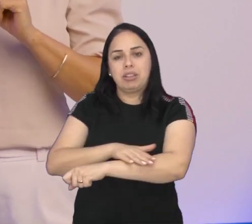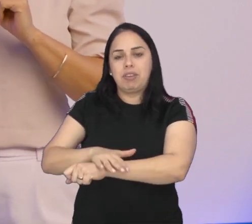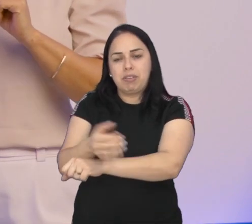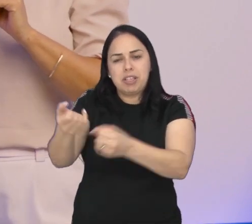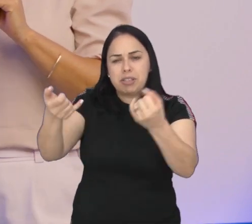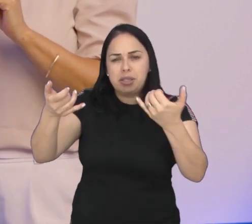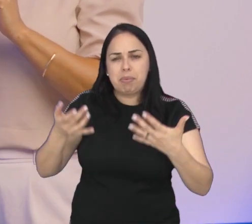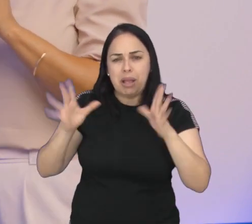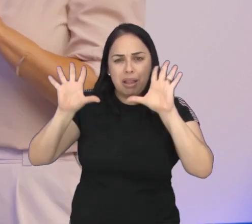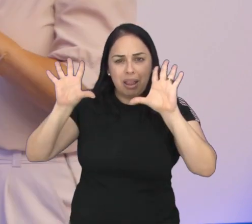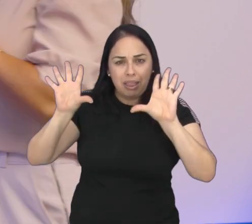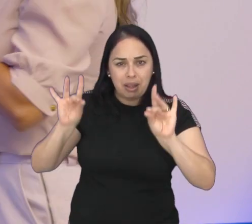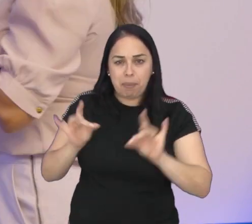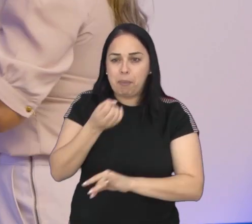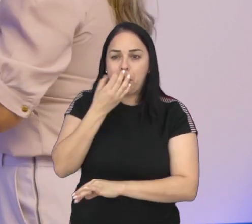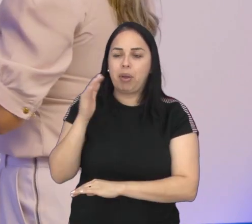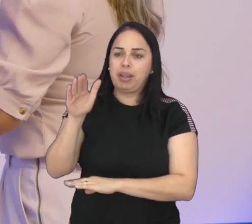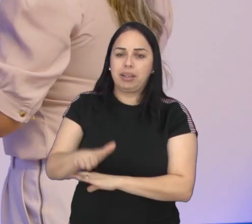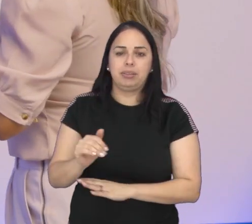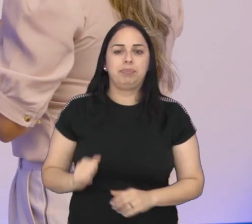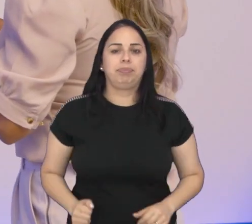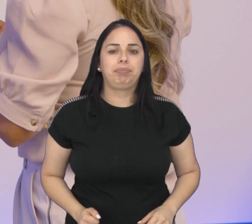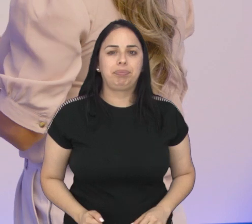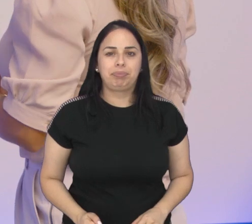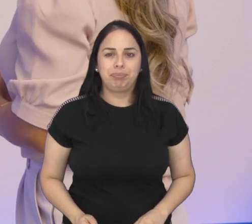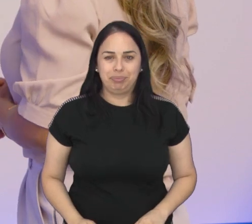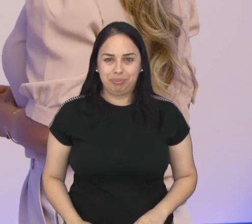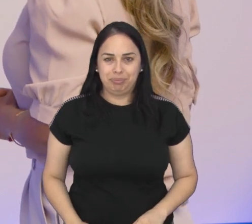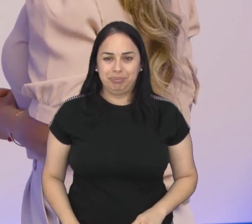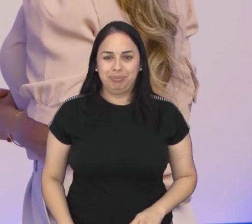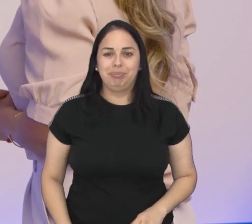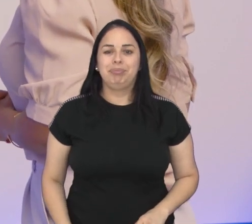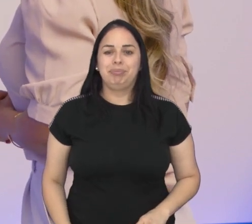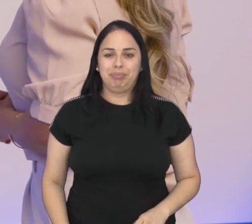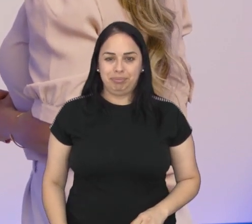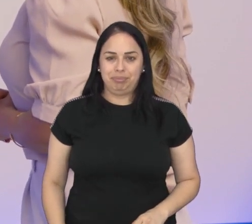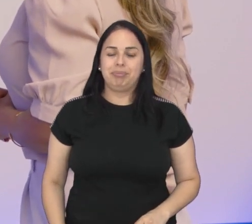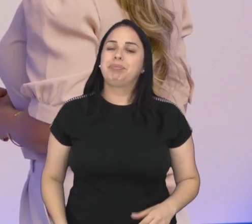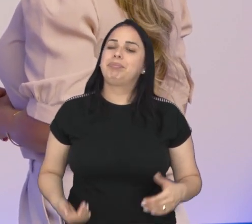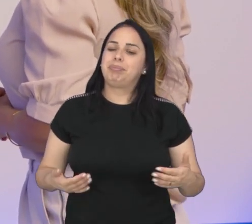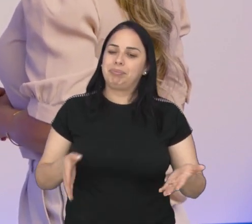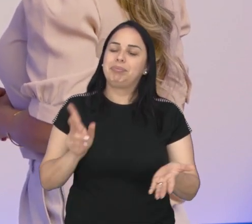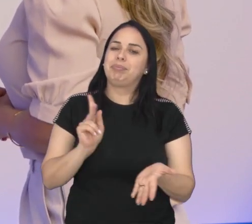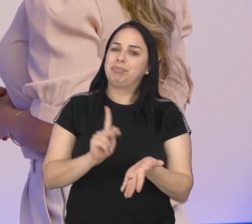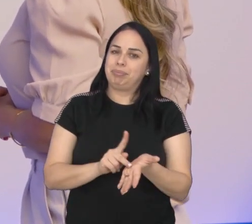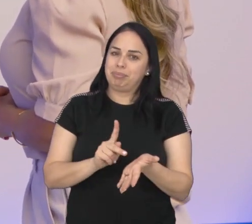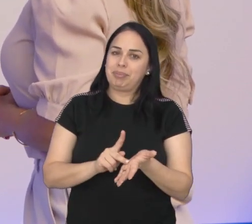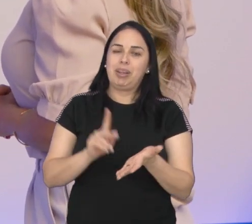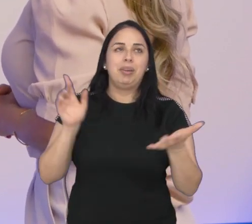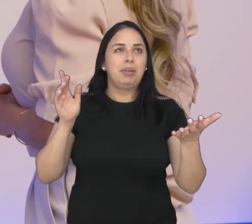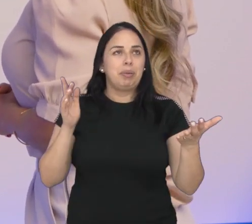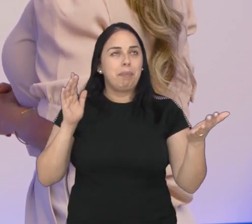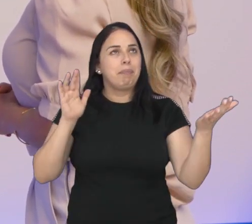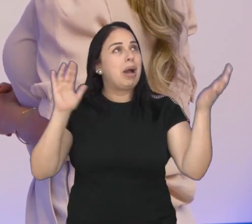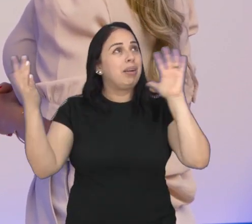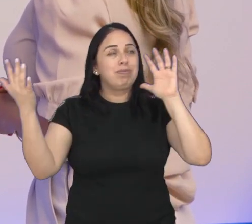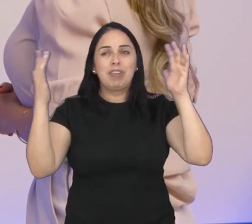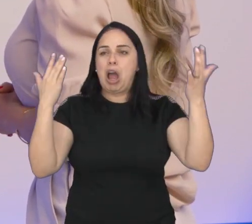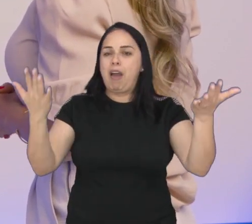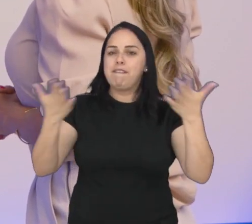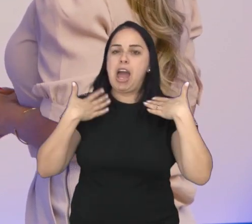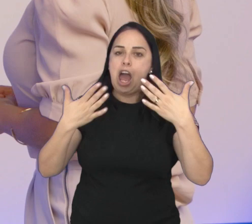uma dermatologista e traz as informações para a gente. Boa tarde, Marina. É isso